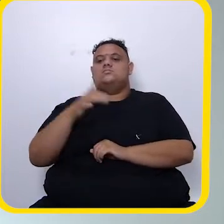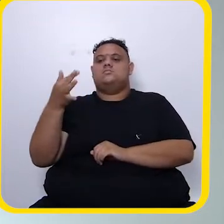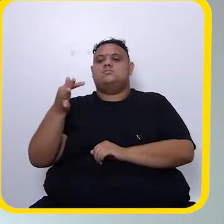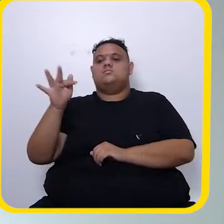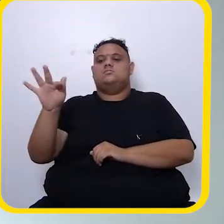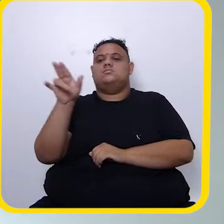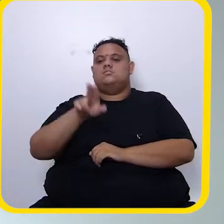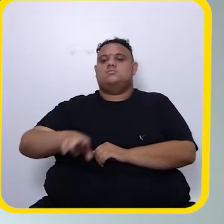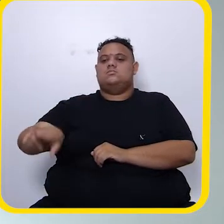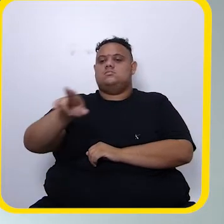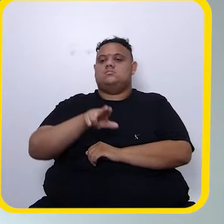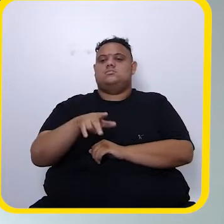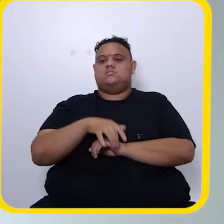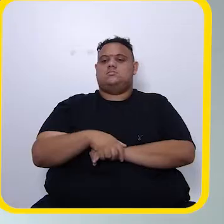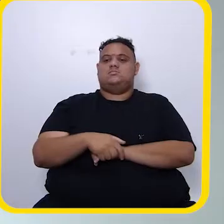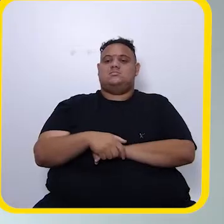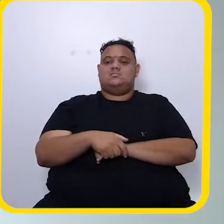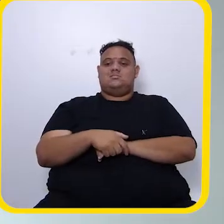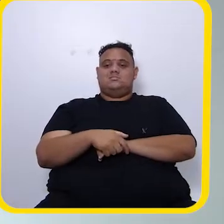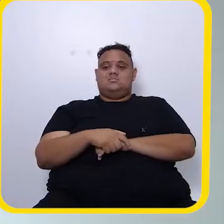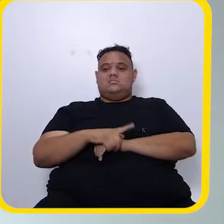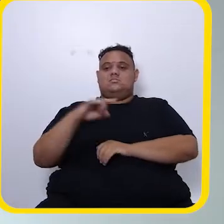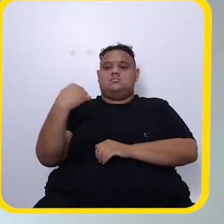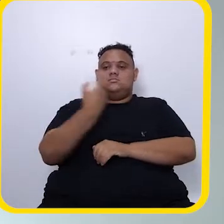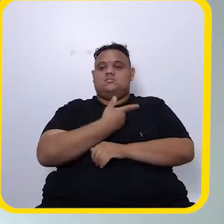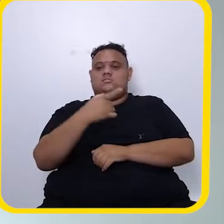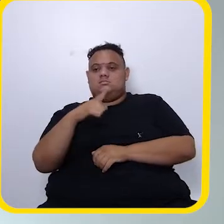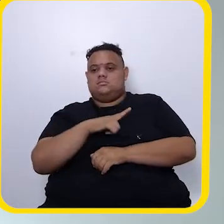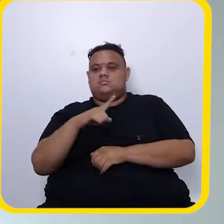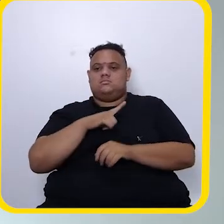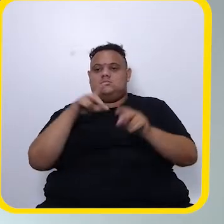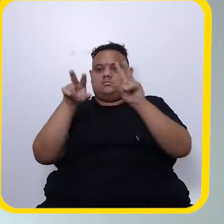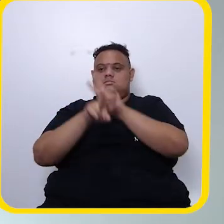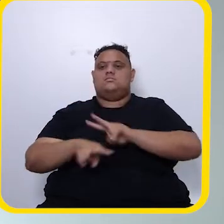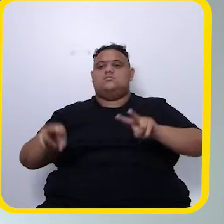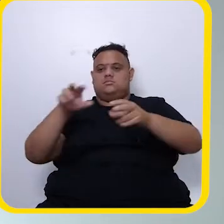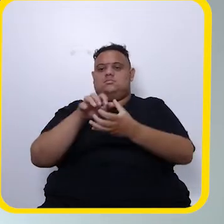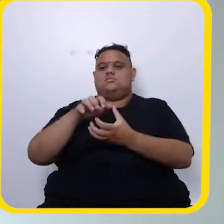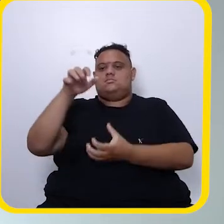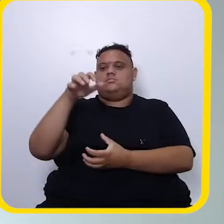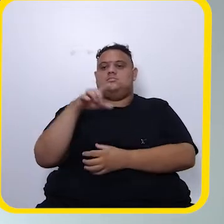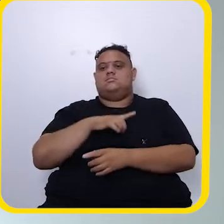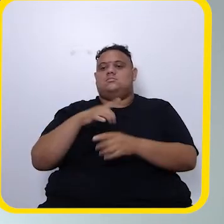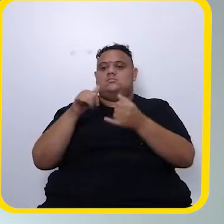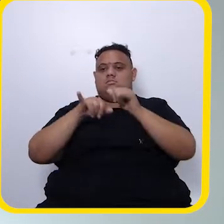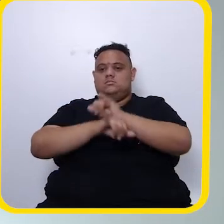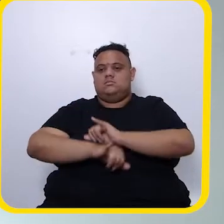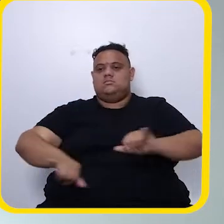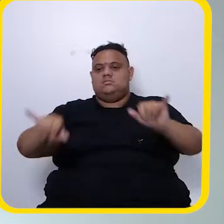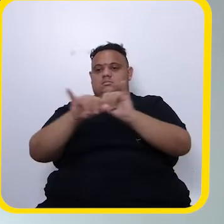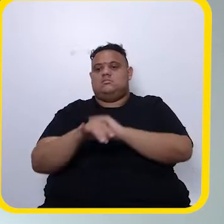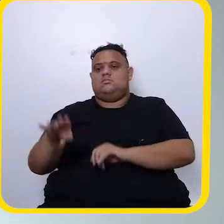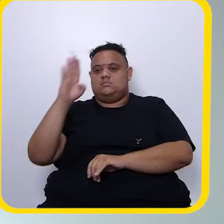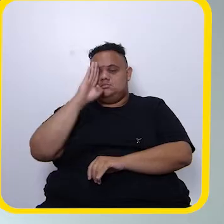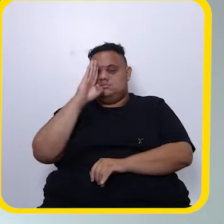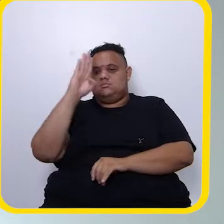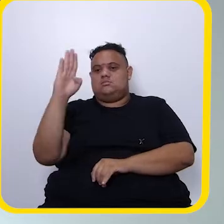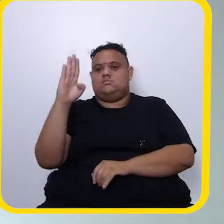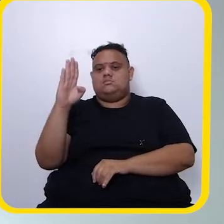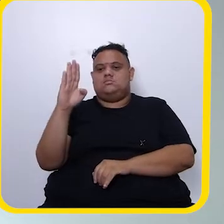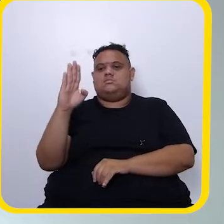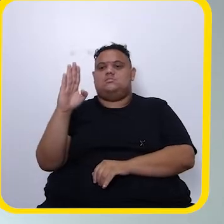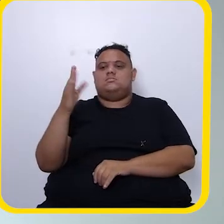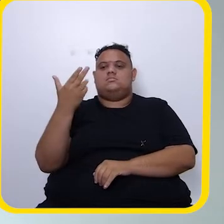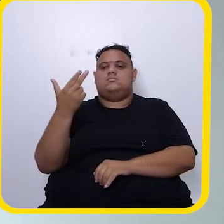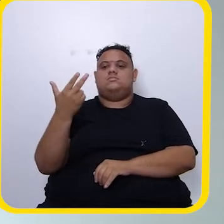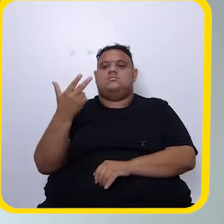aspecto físico, né, esse uso do solo, né, que a gente está observando aqui das grandes Antilhas, com destaque principalmente para a